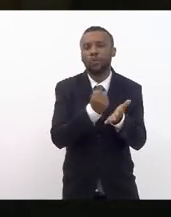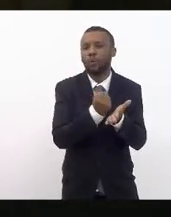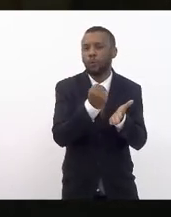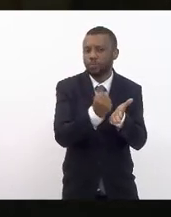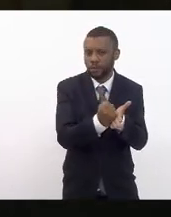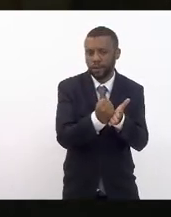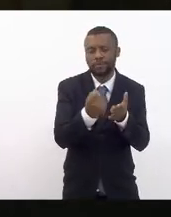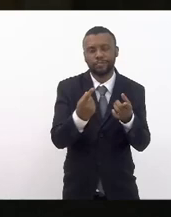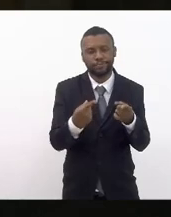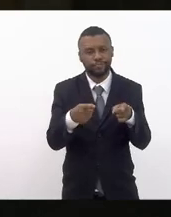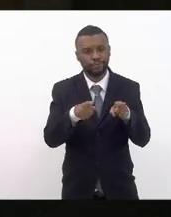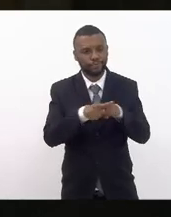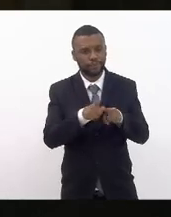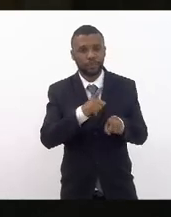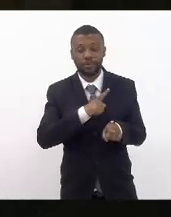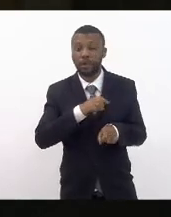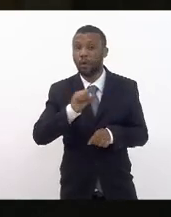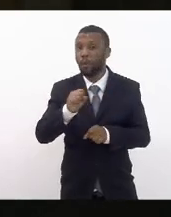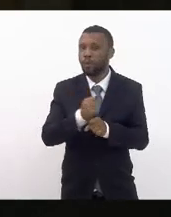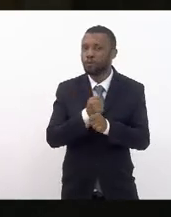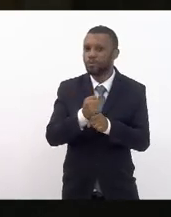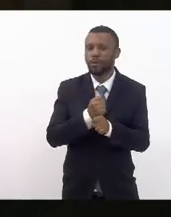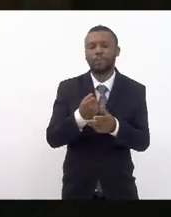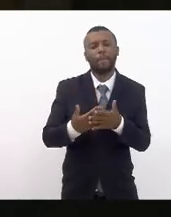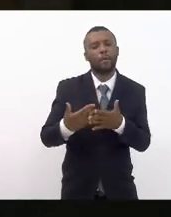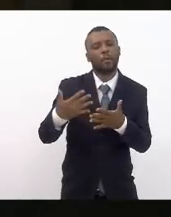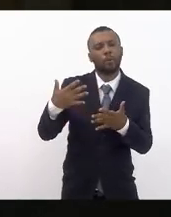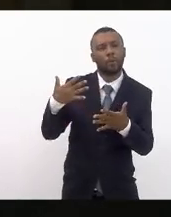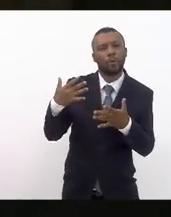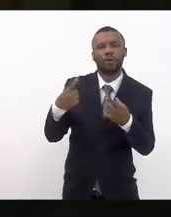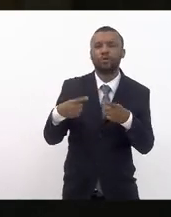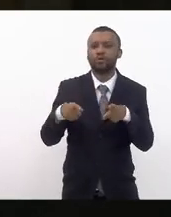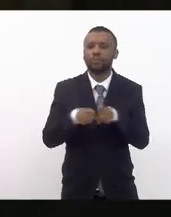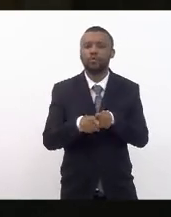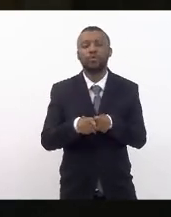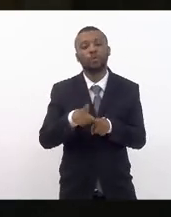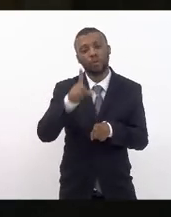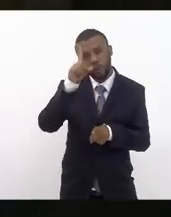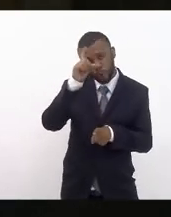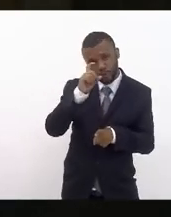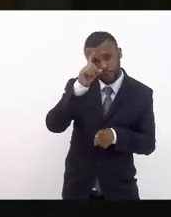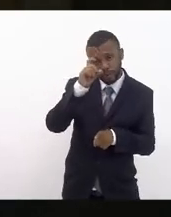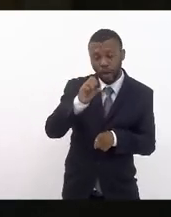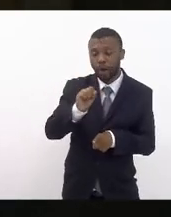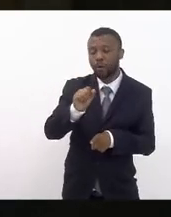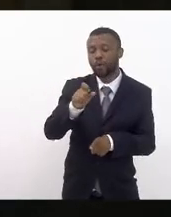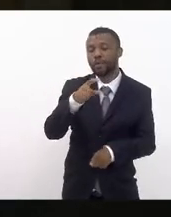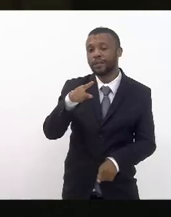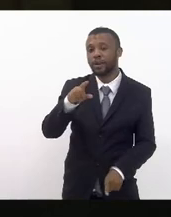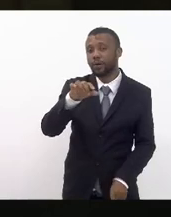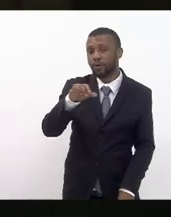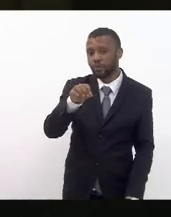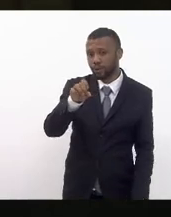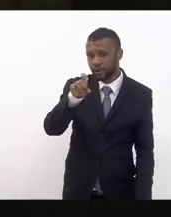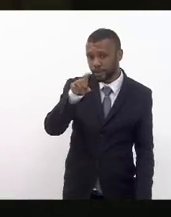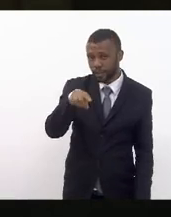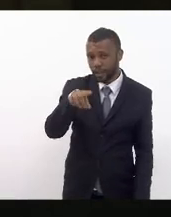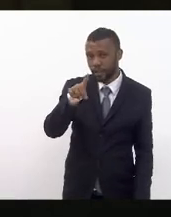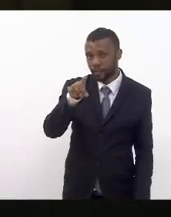existia há cerca de 8 anos atrás com o Hospital São José do Avaí, em